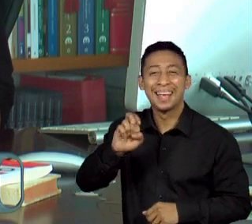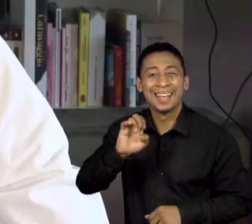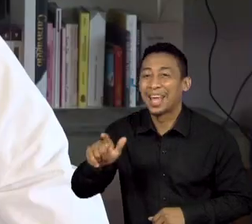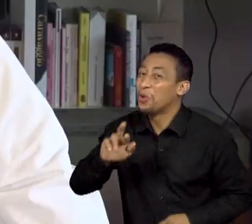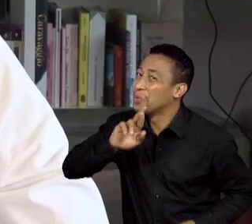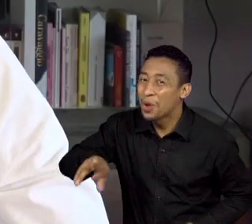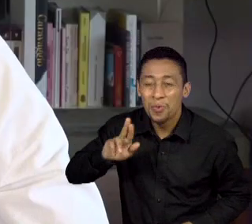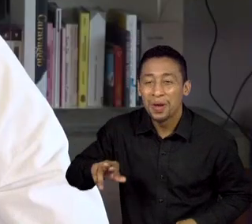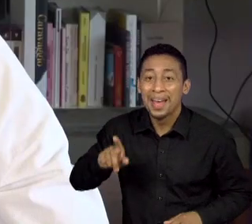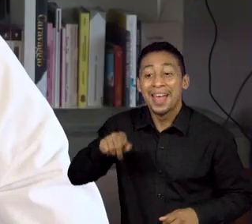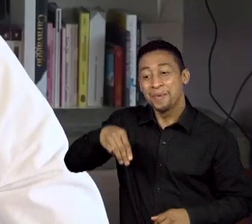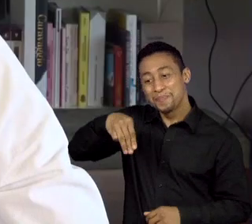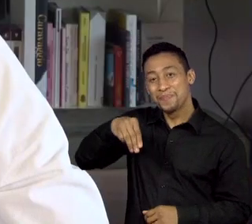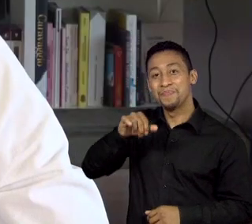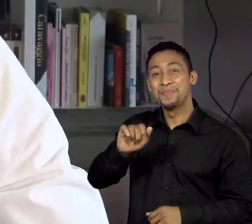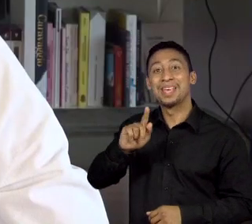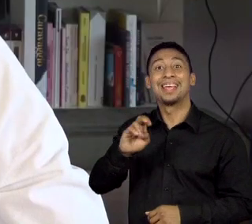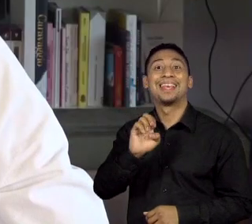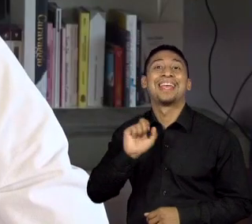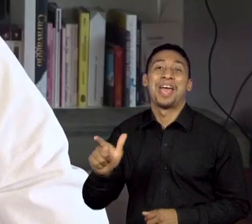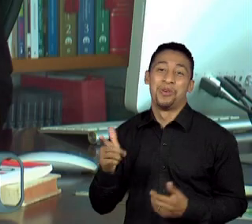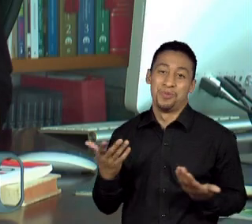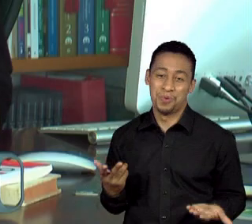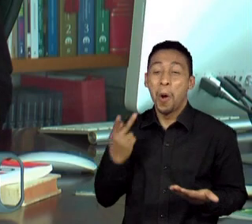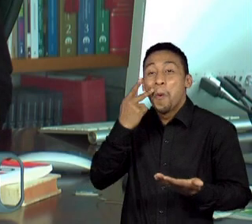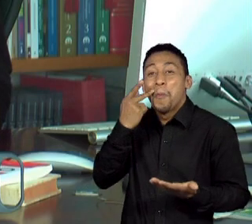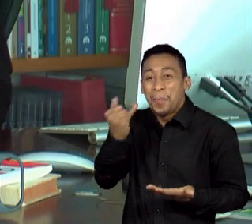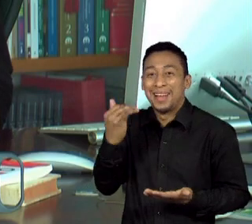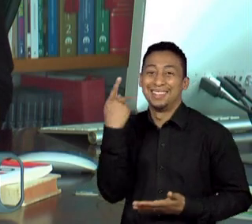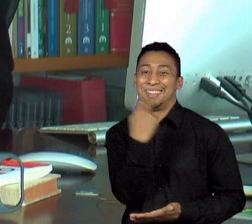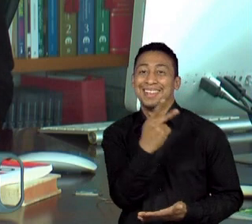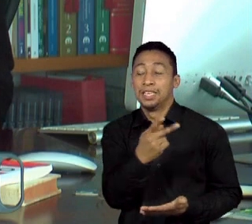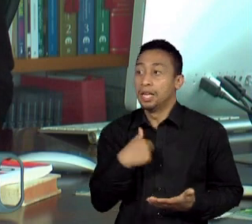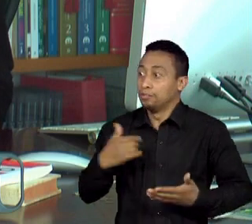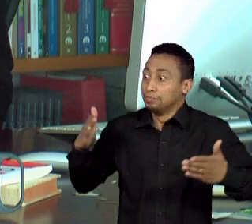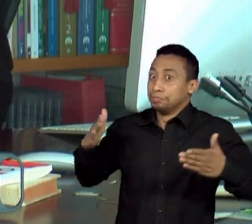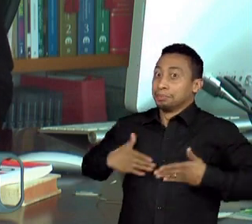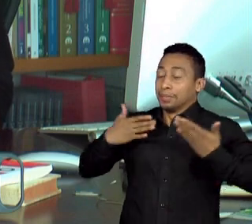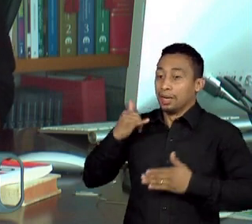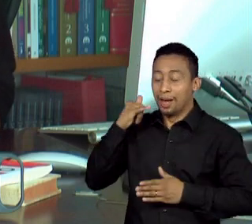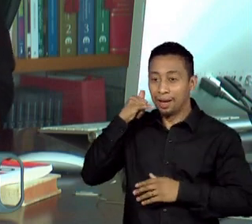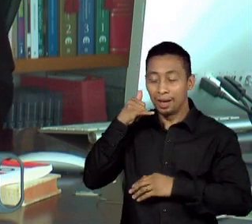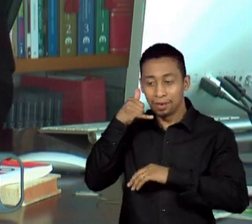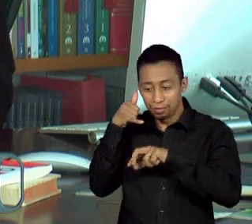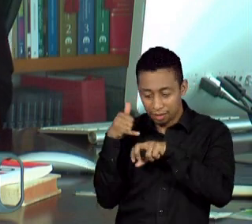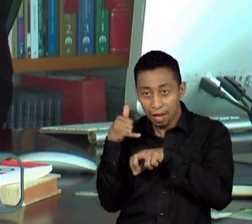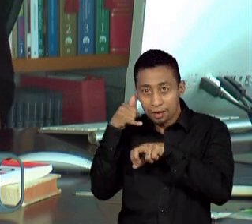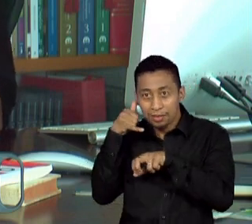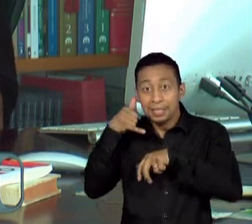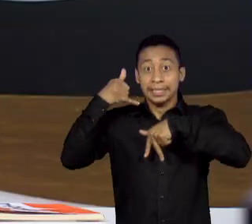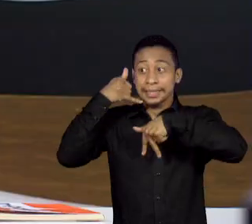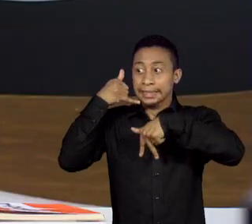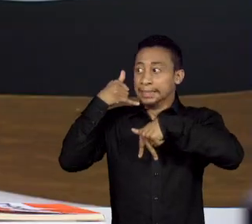né? E aí eu levava aquele susto, assim, né? Eu me lembro que eu ficava de pé, eu me levantava, eu ficava de pé, sim, doutor Miguel, eu estava lá com